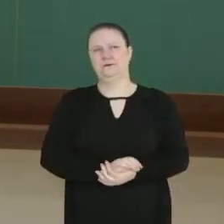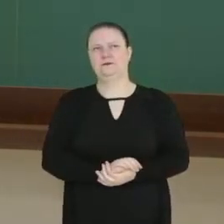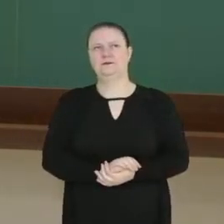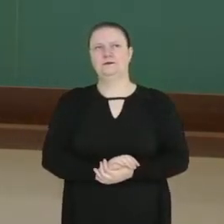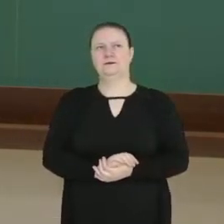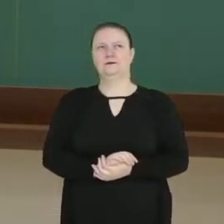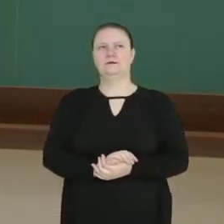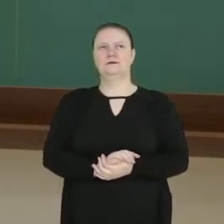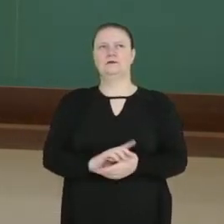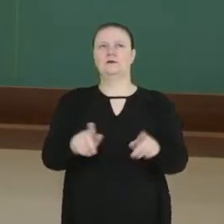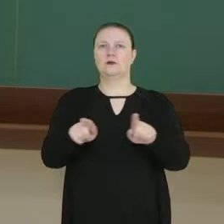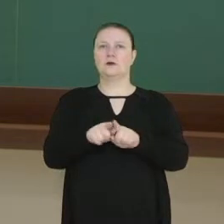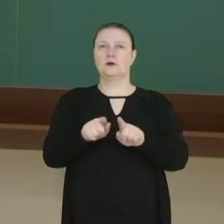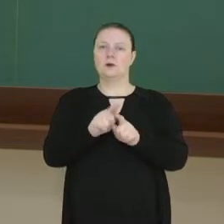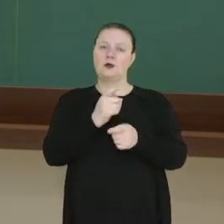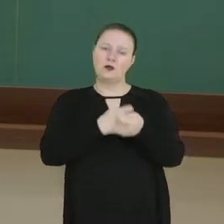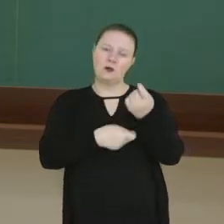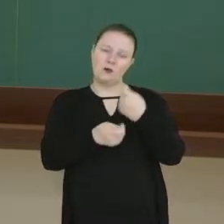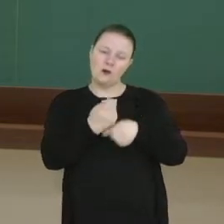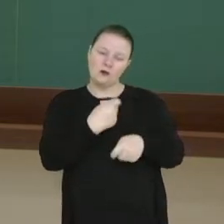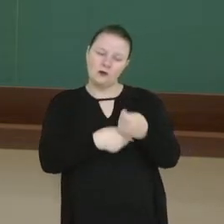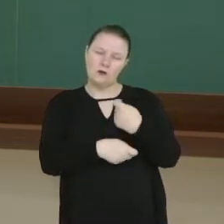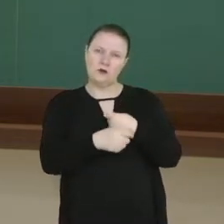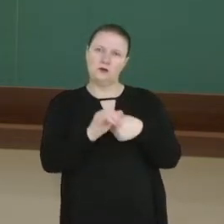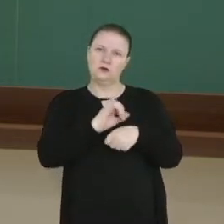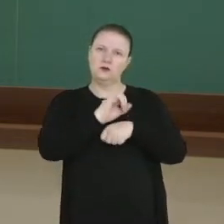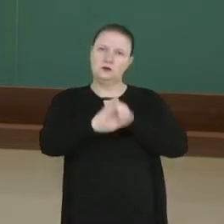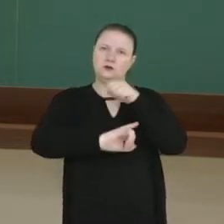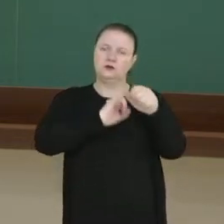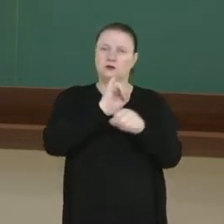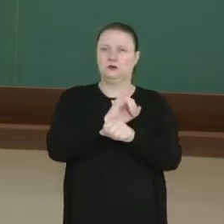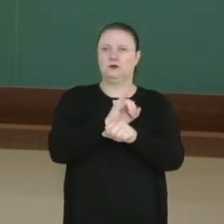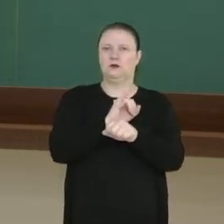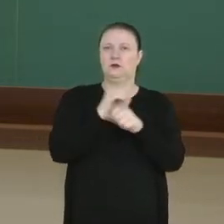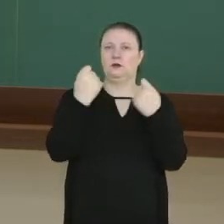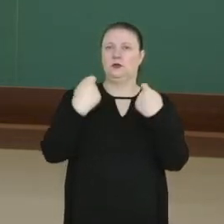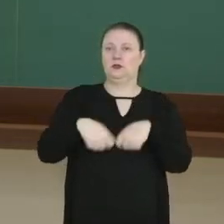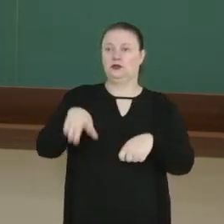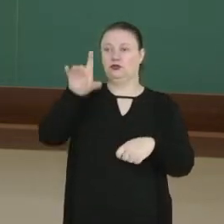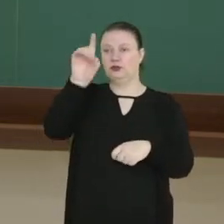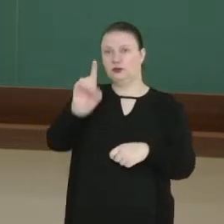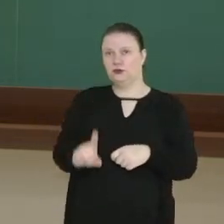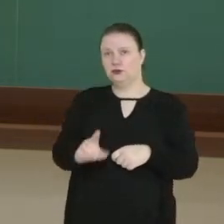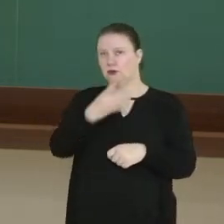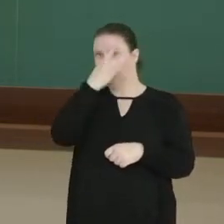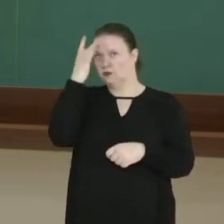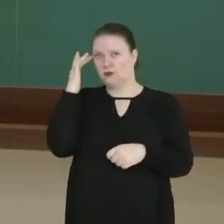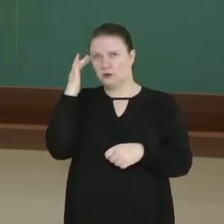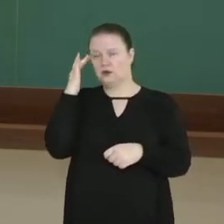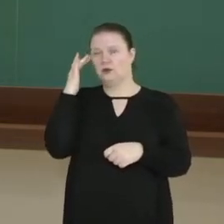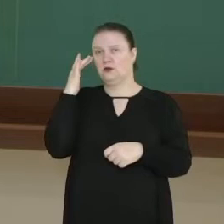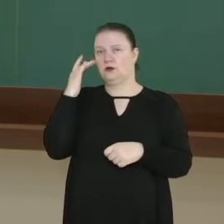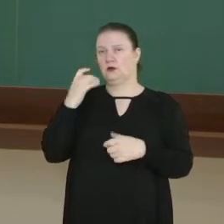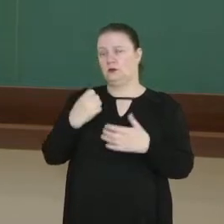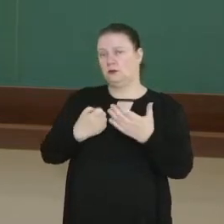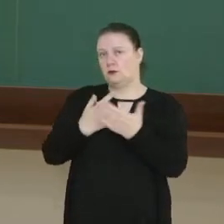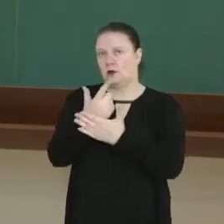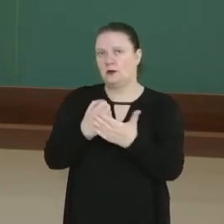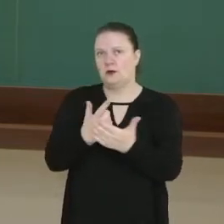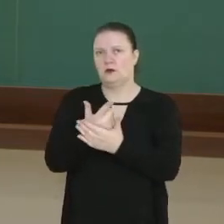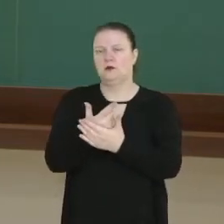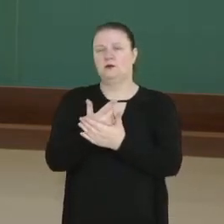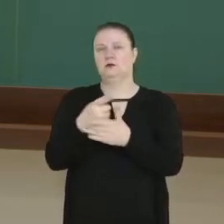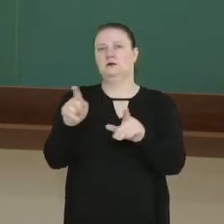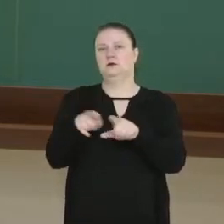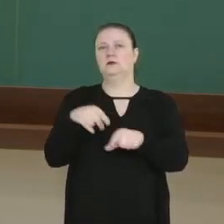questão do comércio eletrônico também dever garantir aqueles direitos também da loja física, Então, é bem importante.